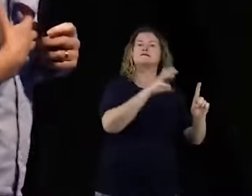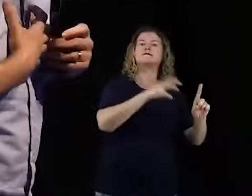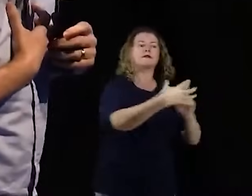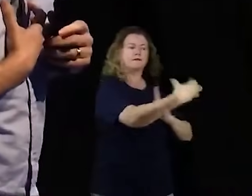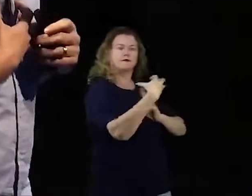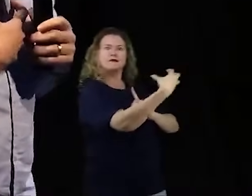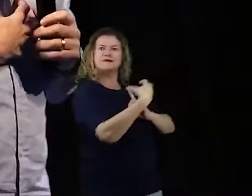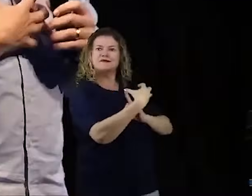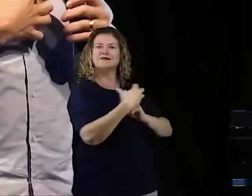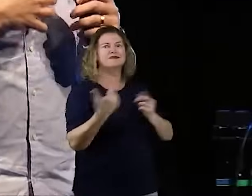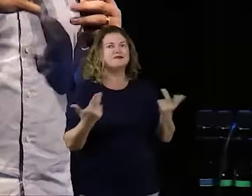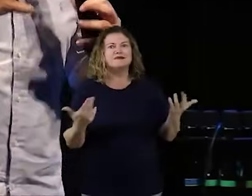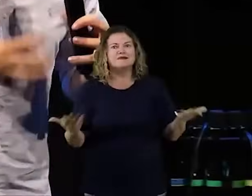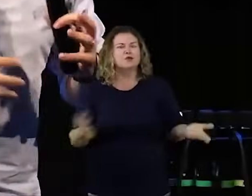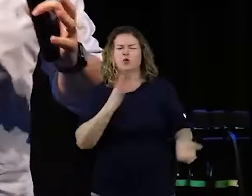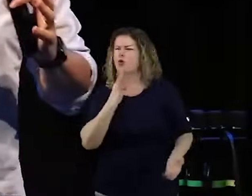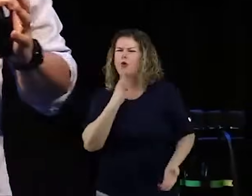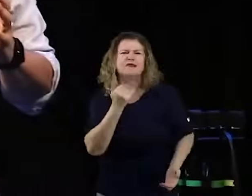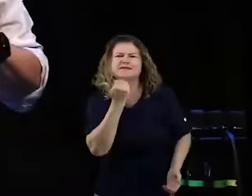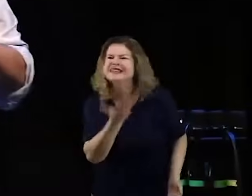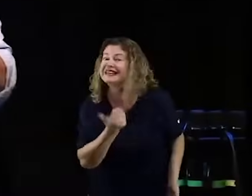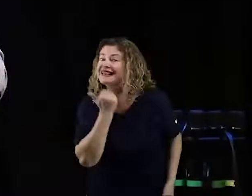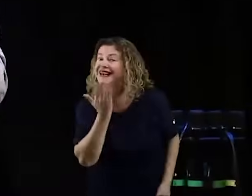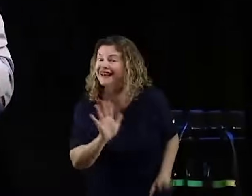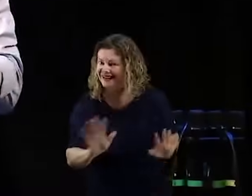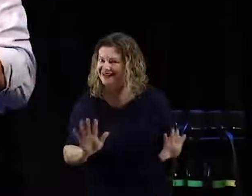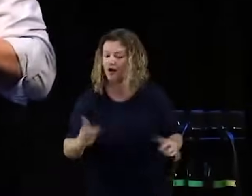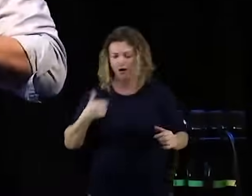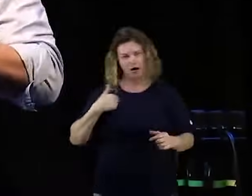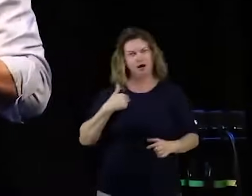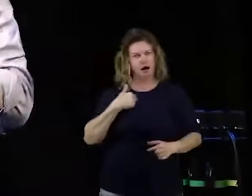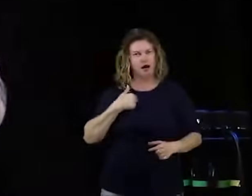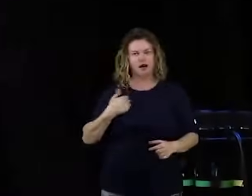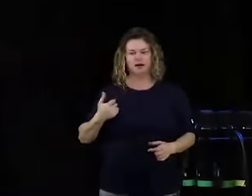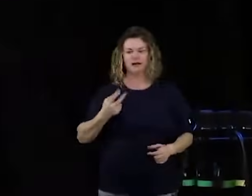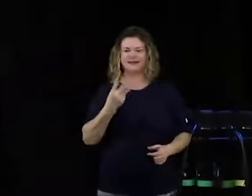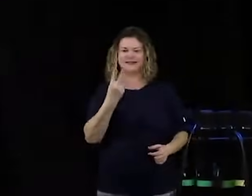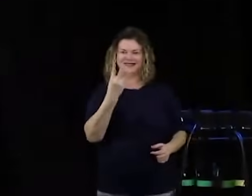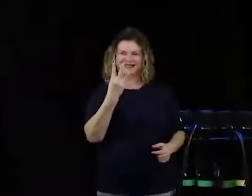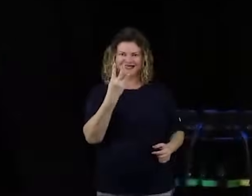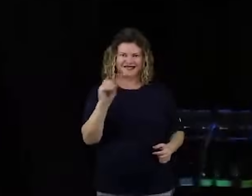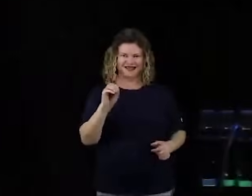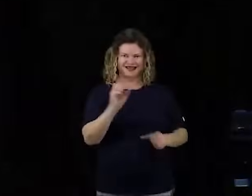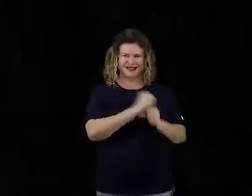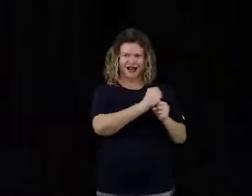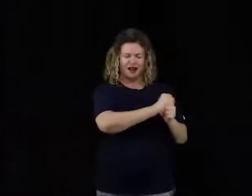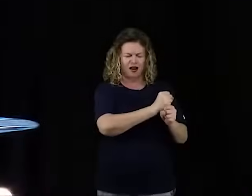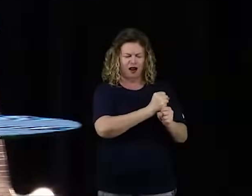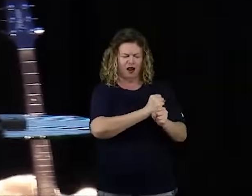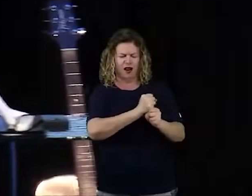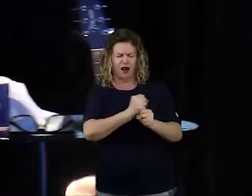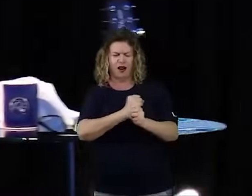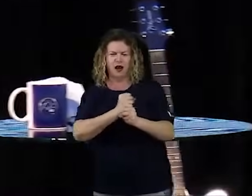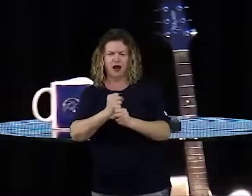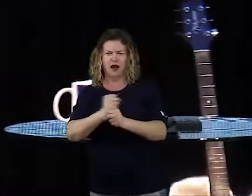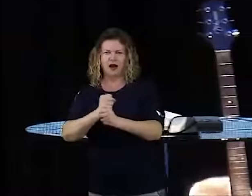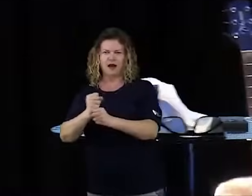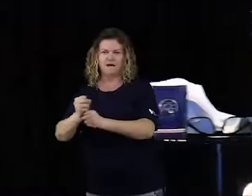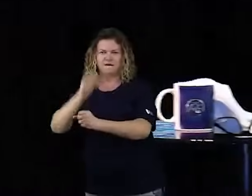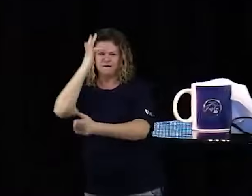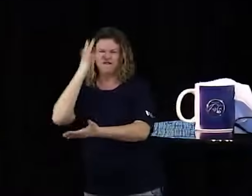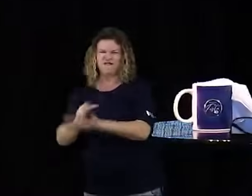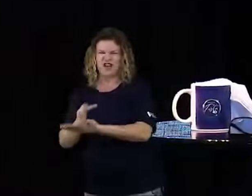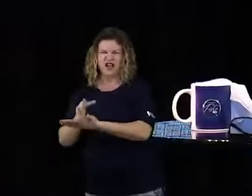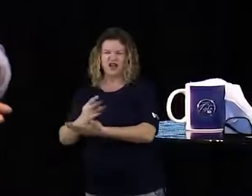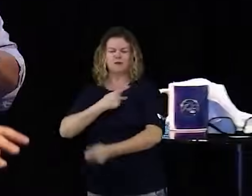eu com 30 anos de jornada de fé de pastorado que entrou